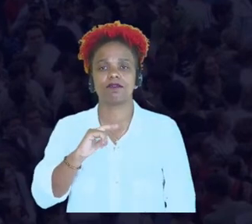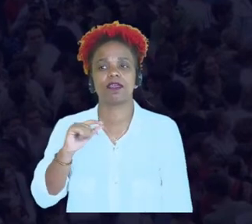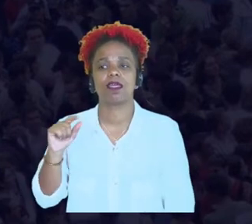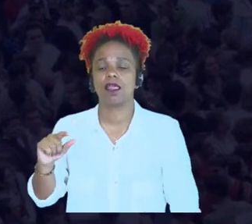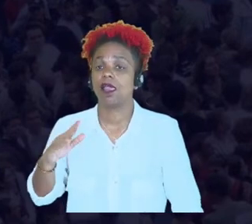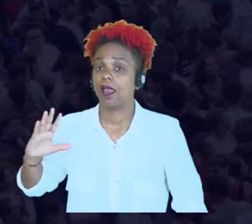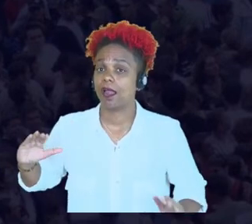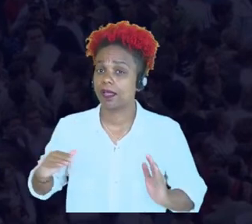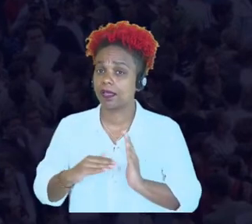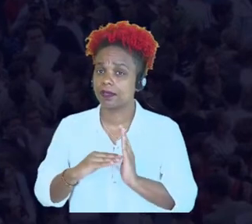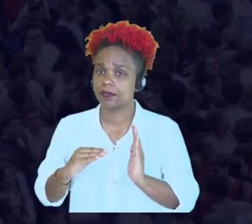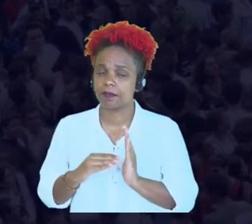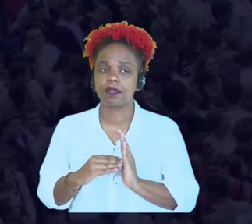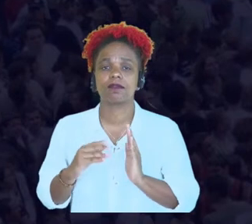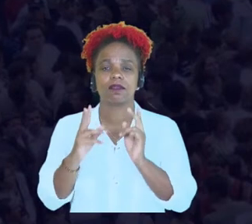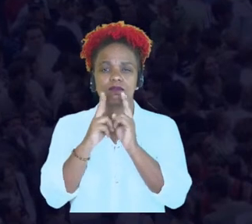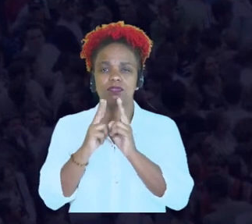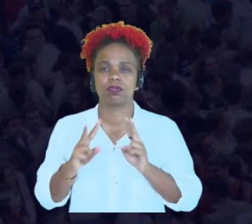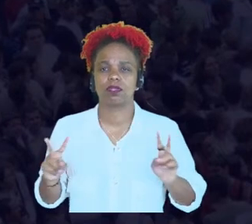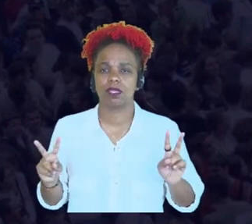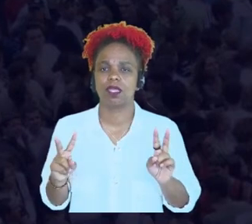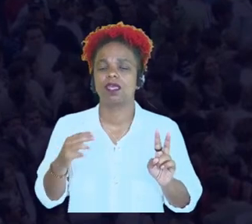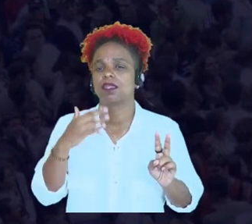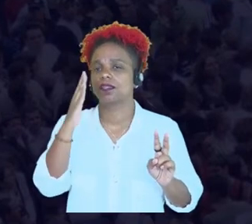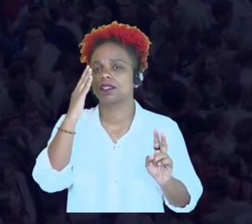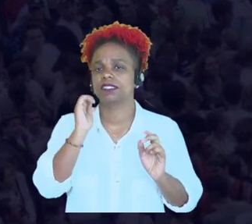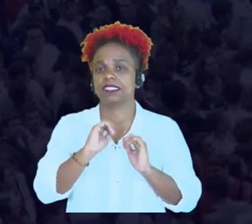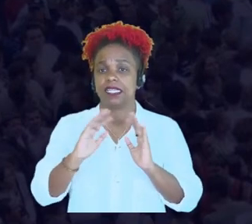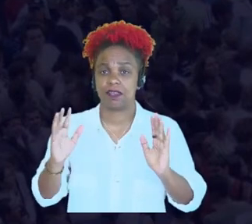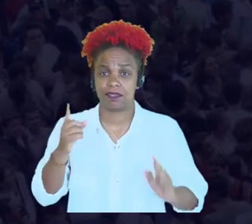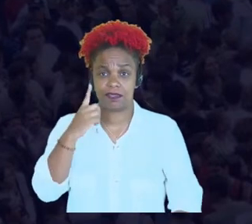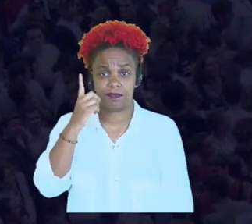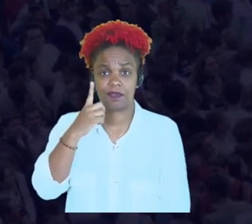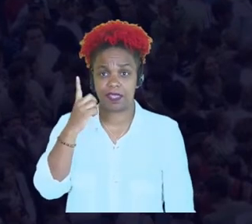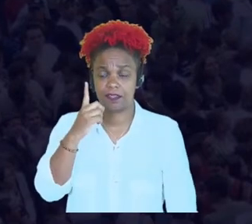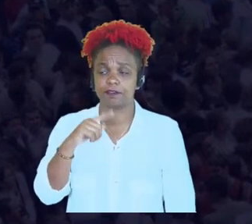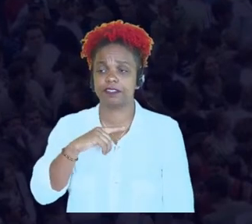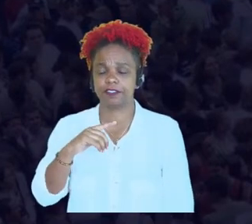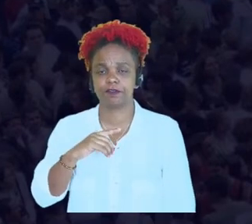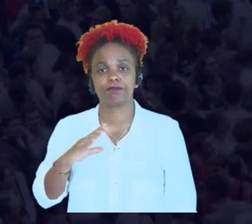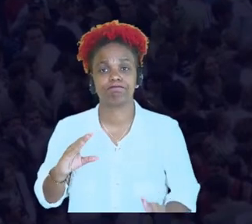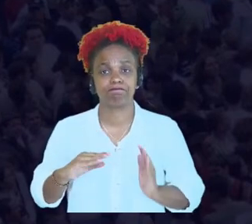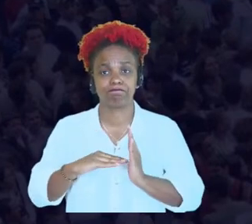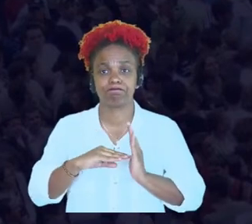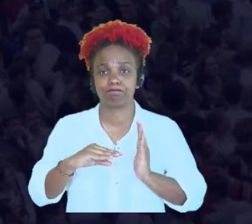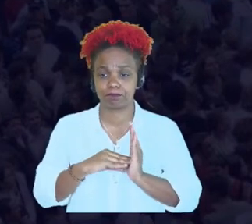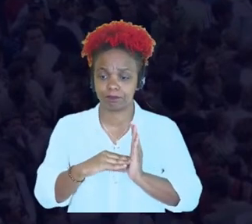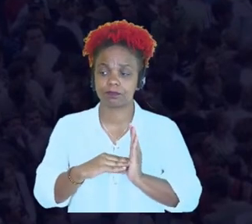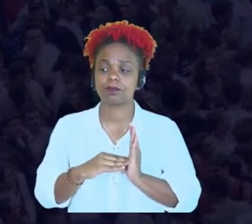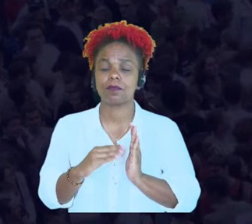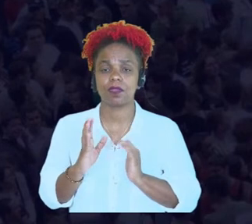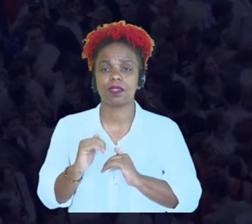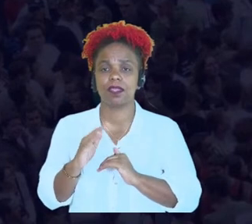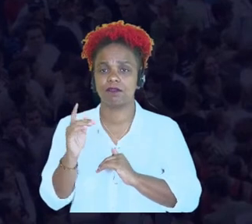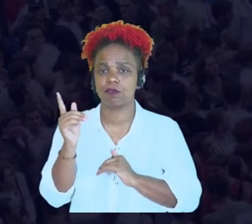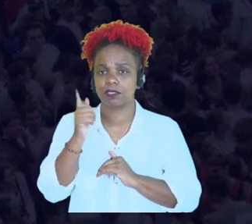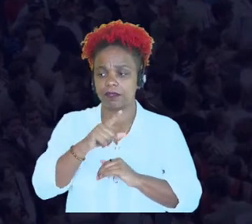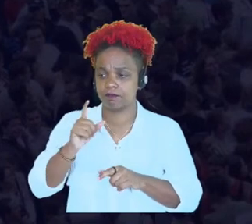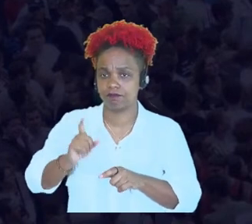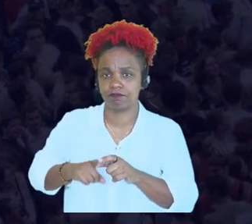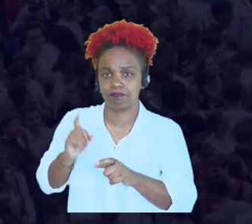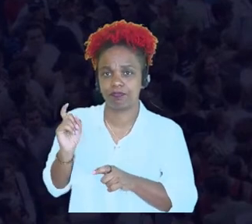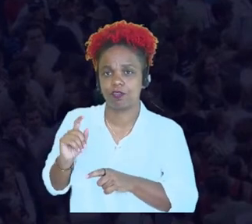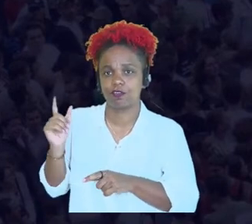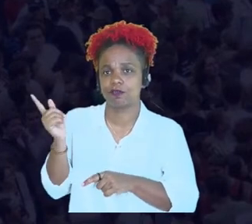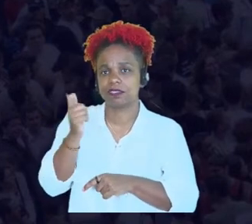jeito. Lendo desse ponto de vista, eu entendo que a Câmara dos Deputados, ela é cada vez mais autônoma, e